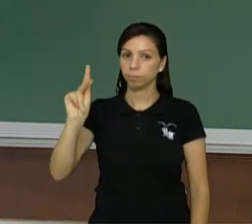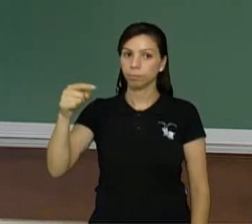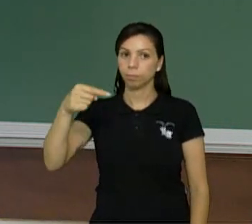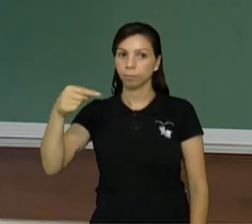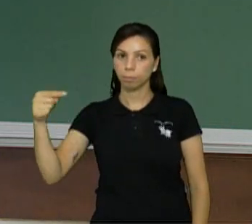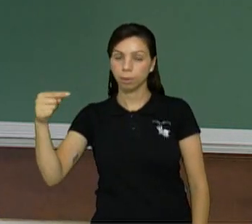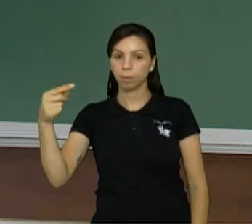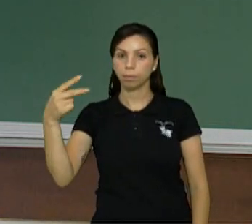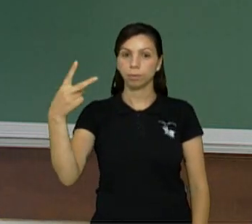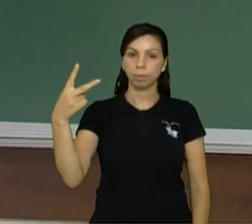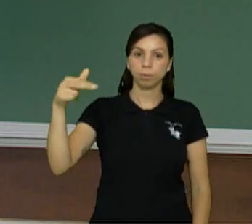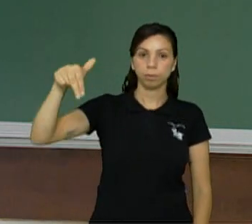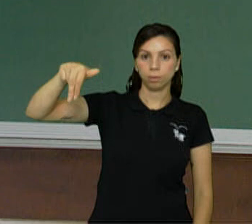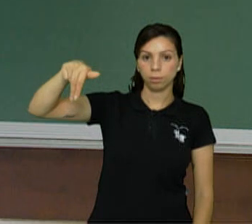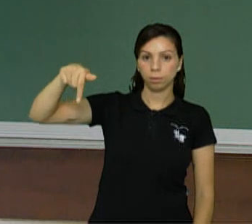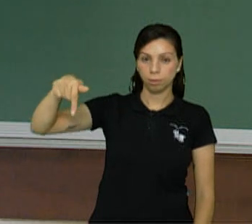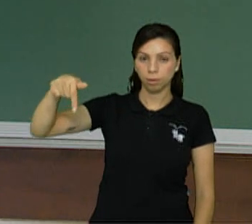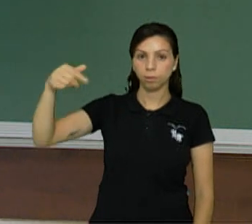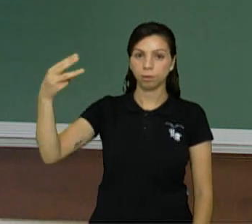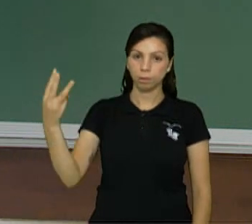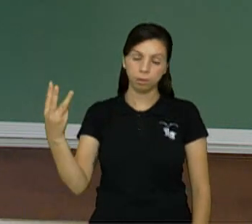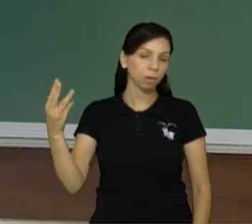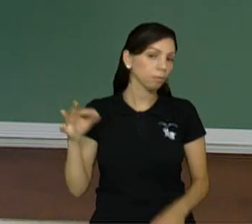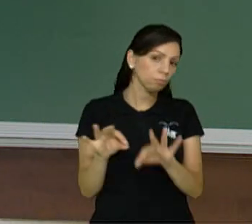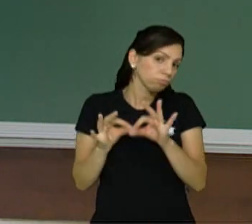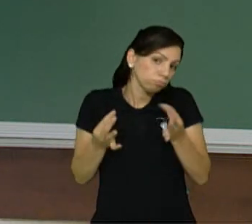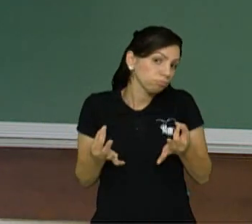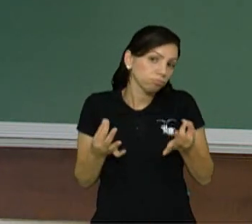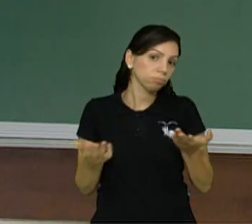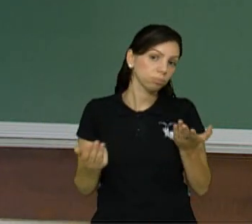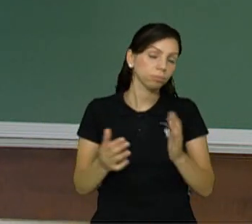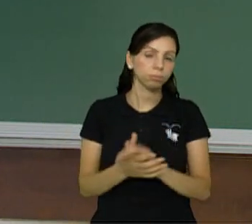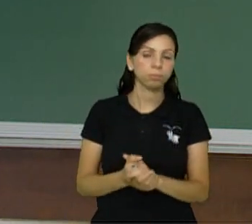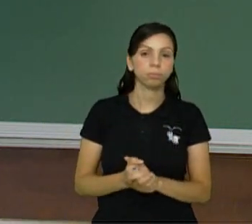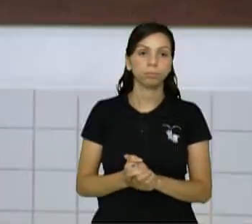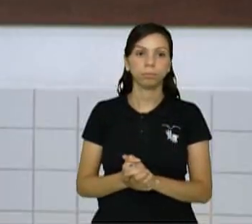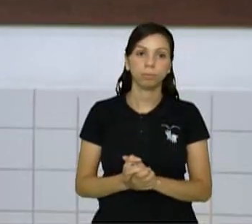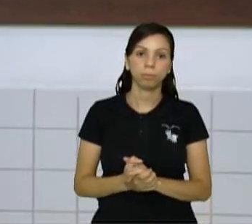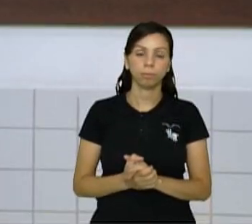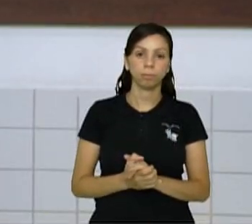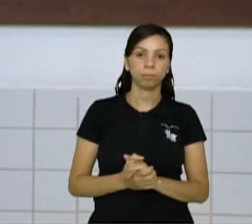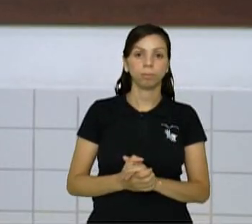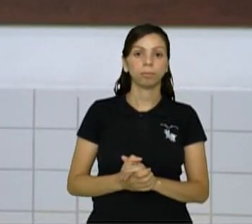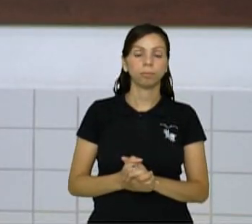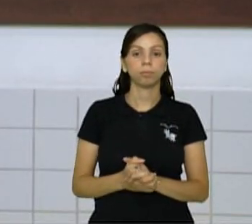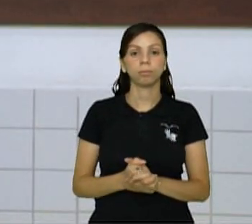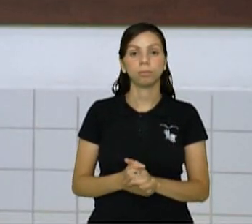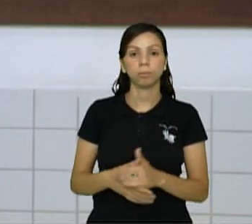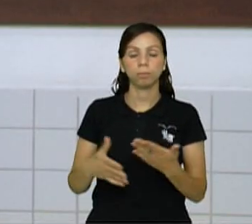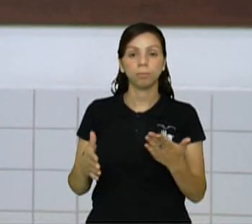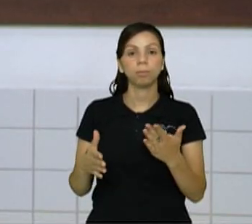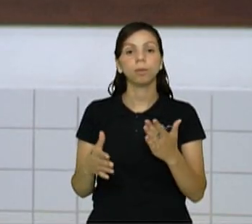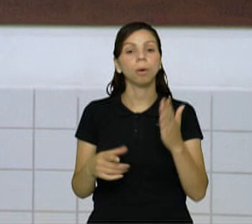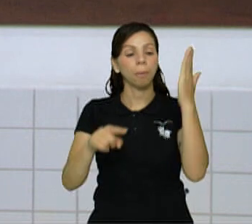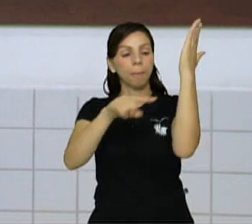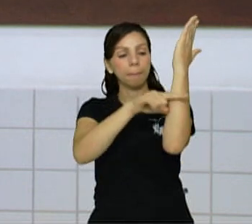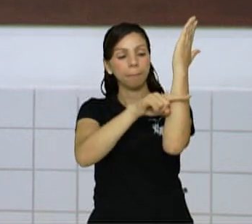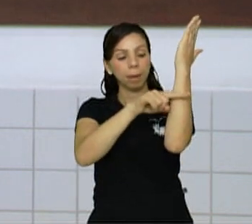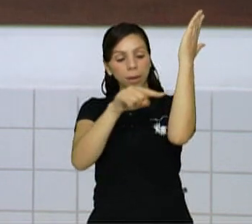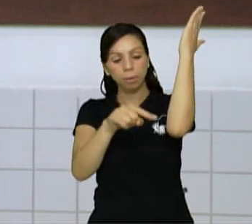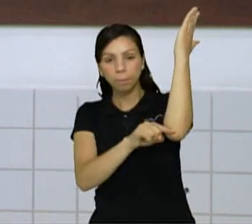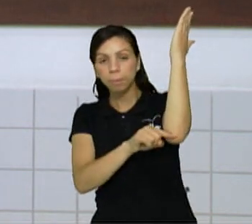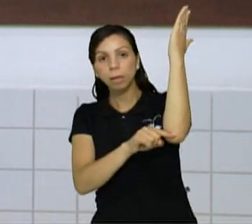menos 273. Só simplifiquei aqui, né? Só simplifiquei. Não esqueça, essa ideia do meio baixo, pessoal,